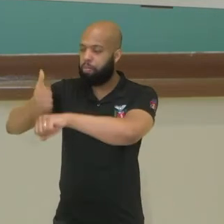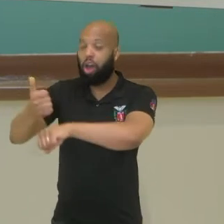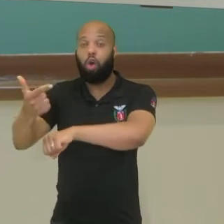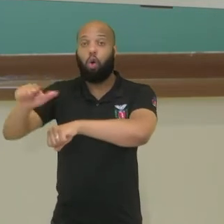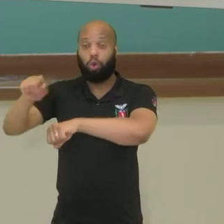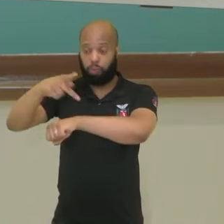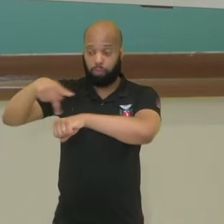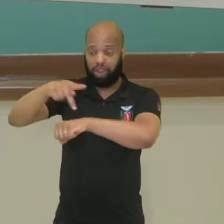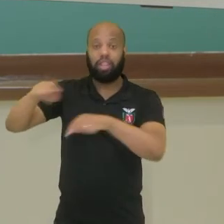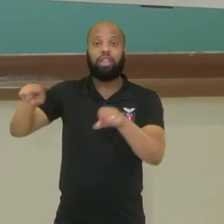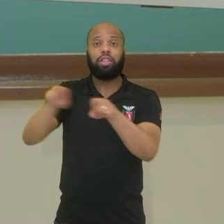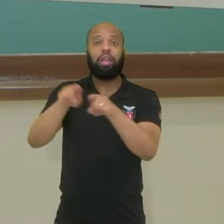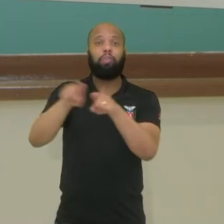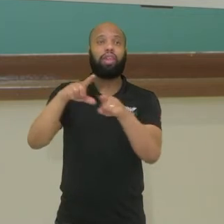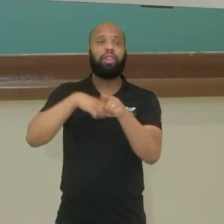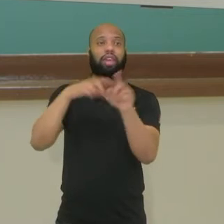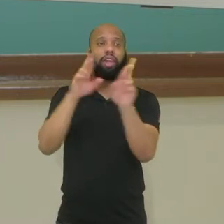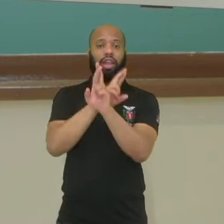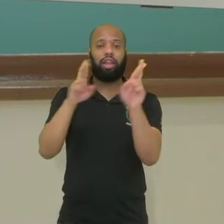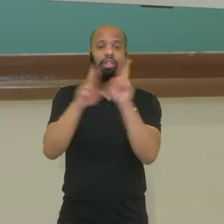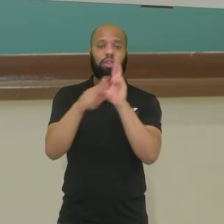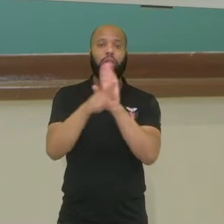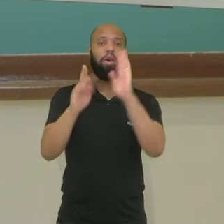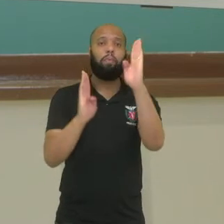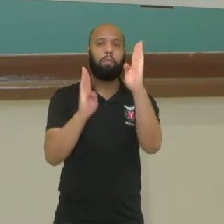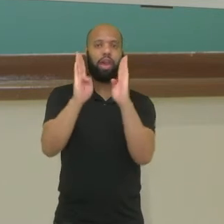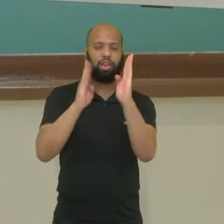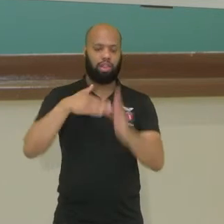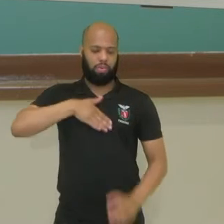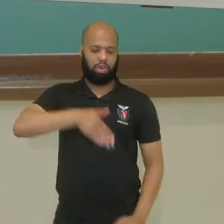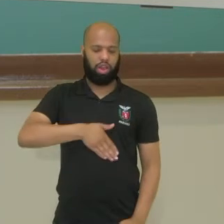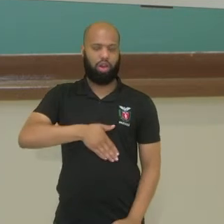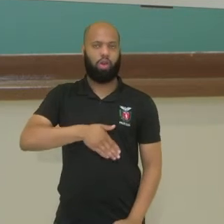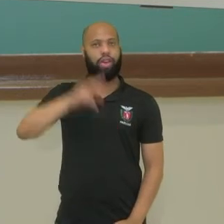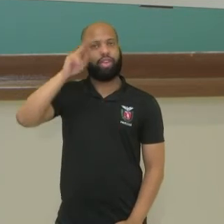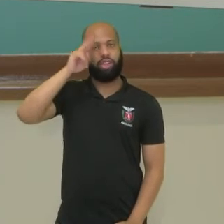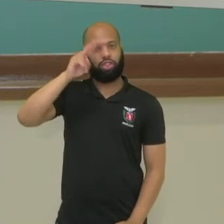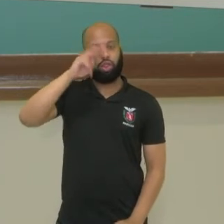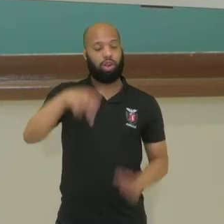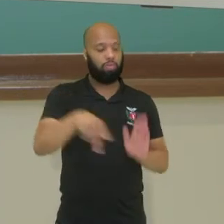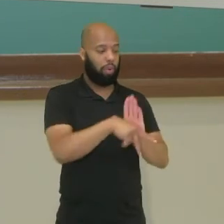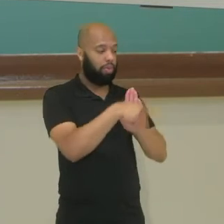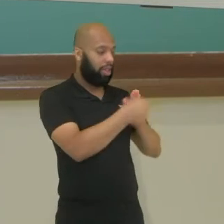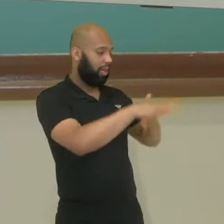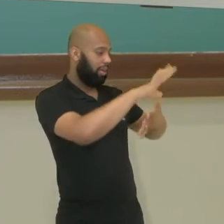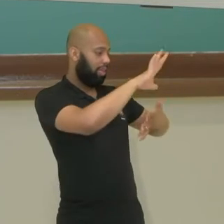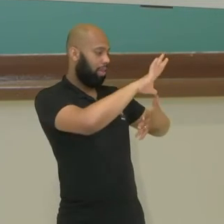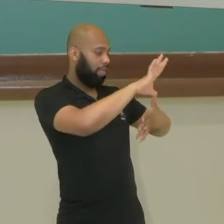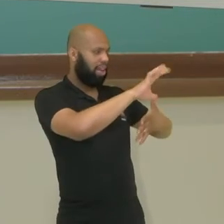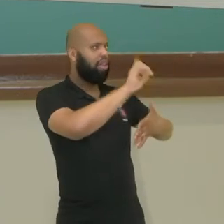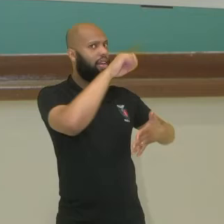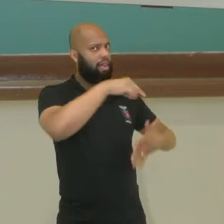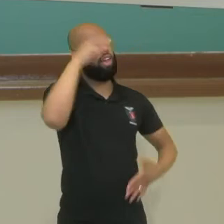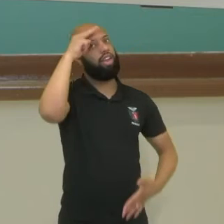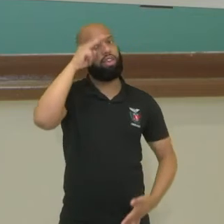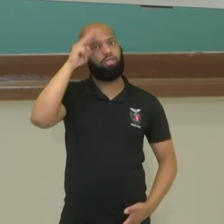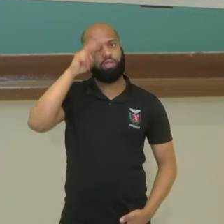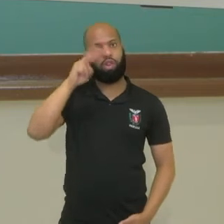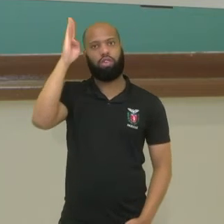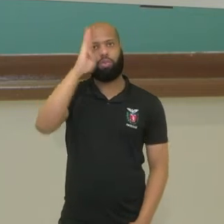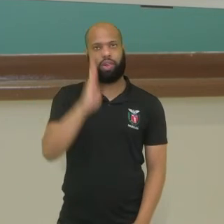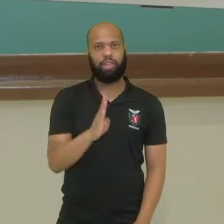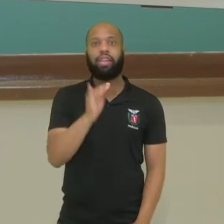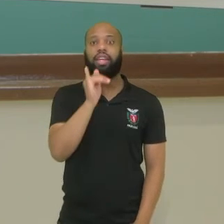nós temos aí a relação do período napoleônico com a história da América, né, com a história do Brasil, como, por exemplo,